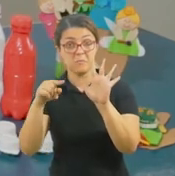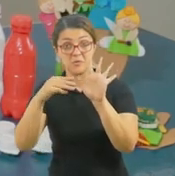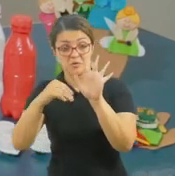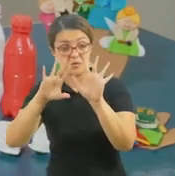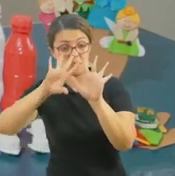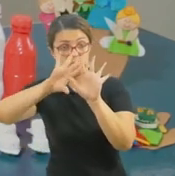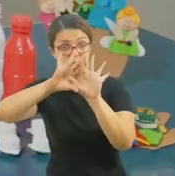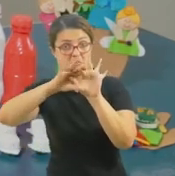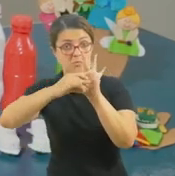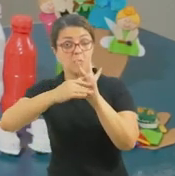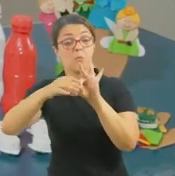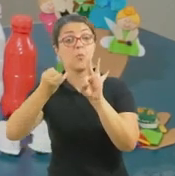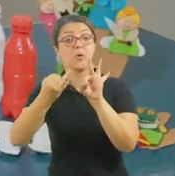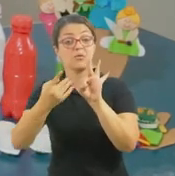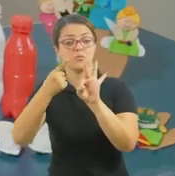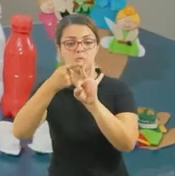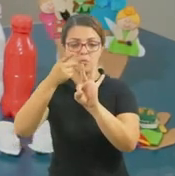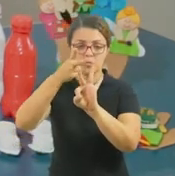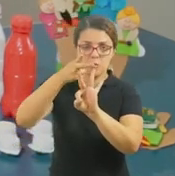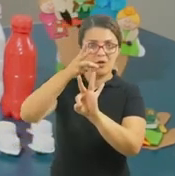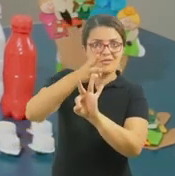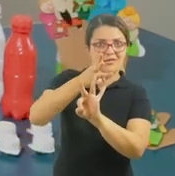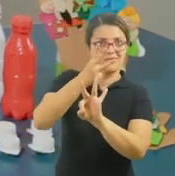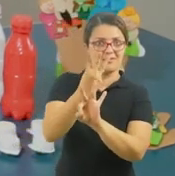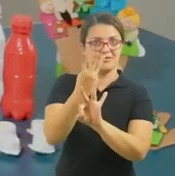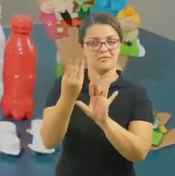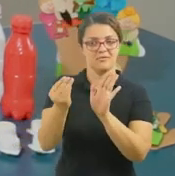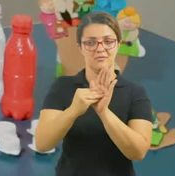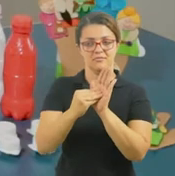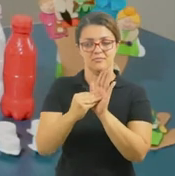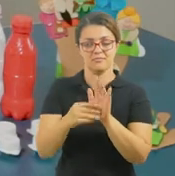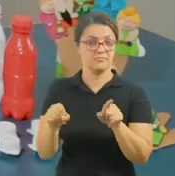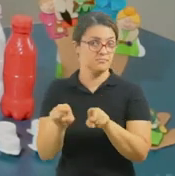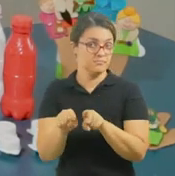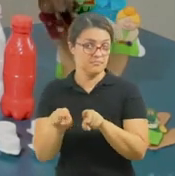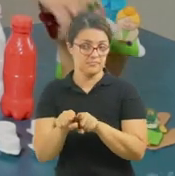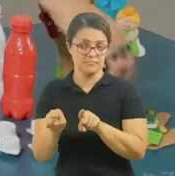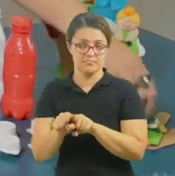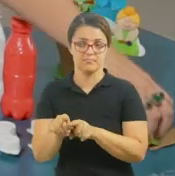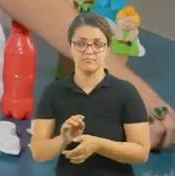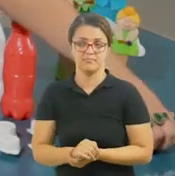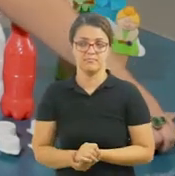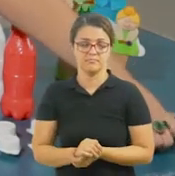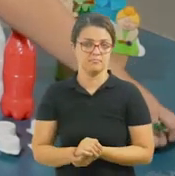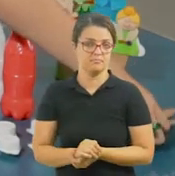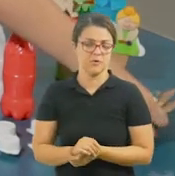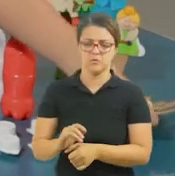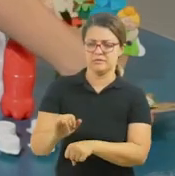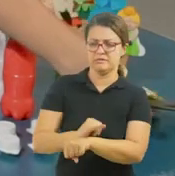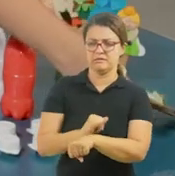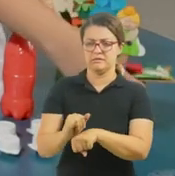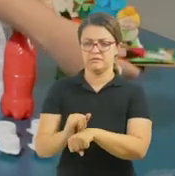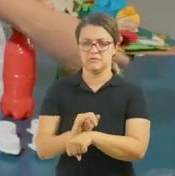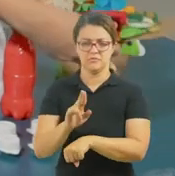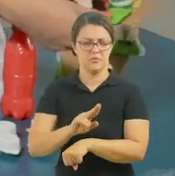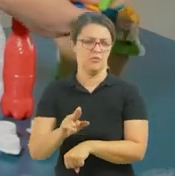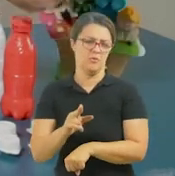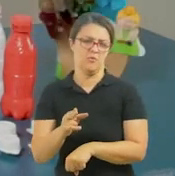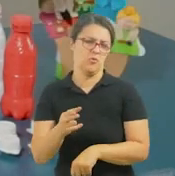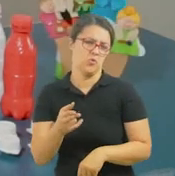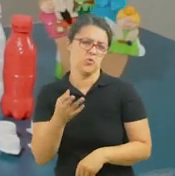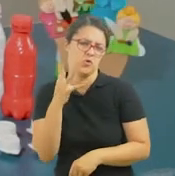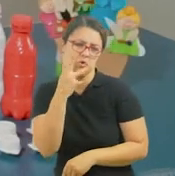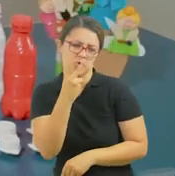2 igual a 3, certo? Além disso também, eu trouxe uma outra opção. Olha que fofinho